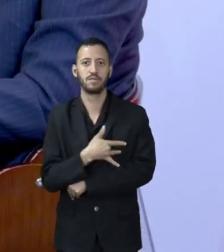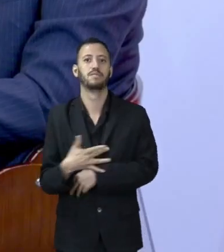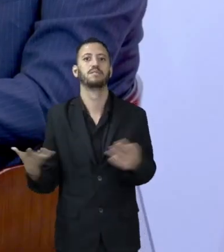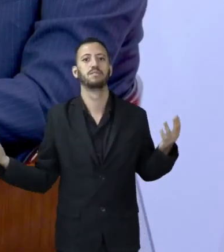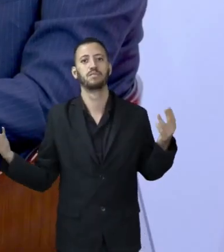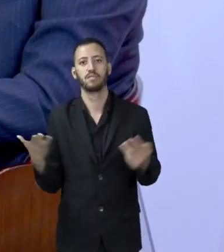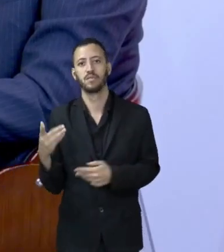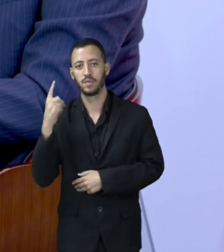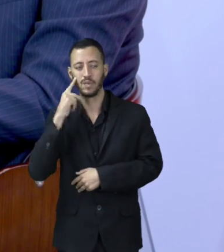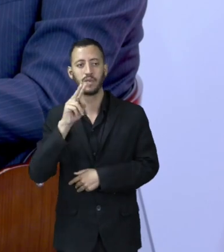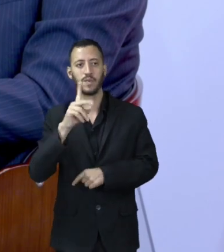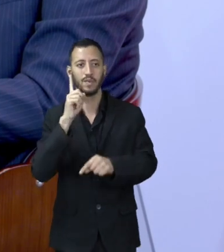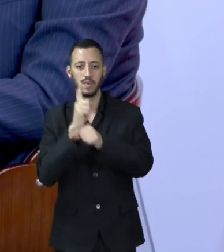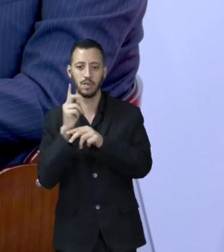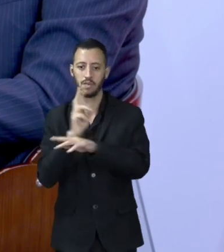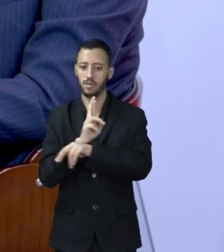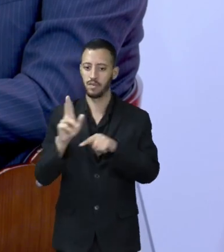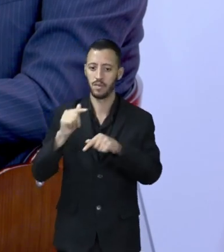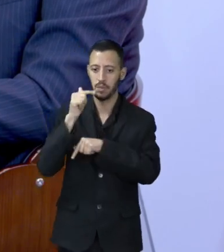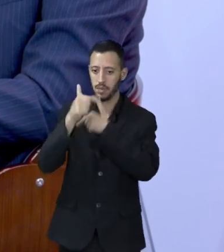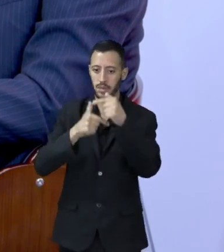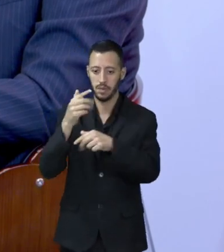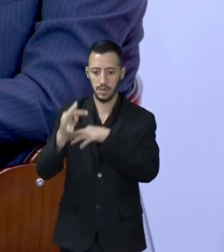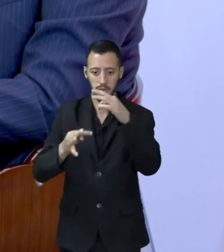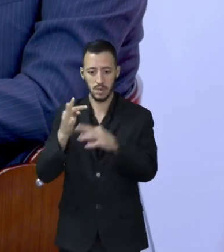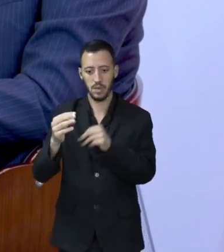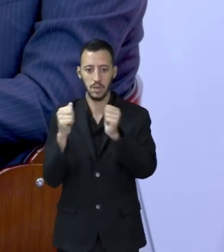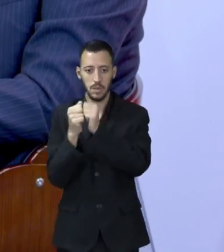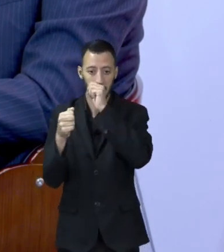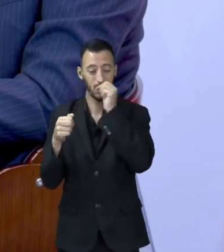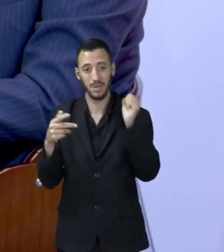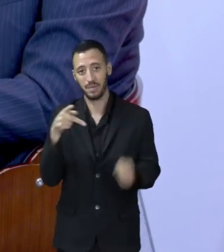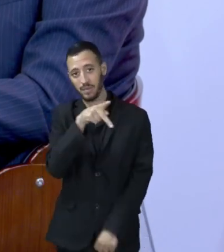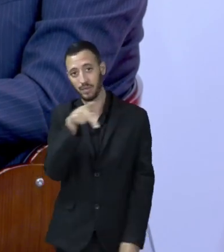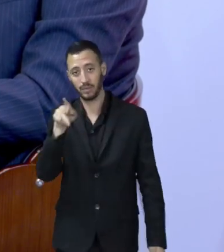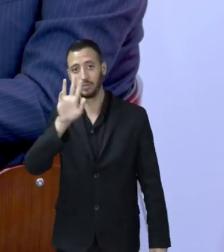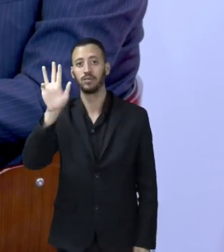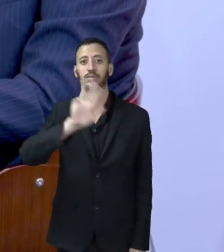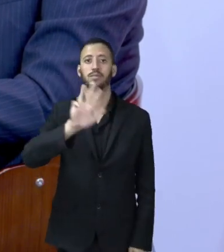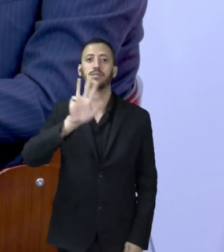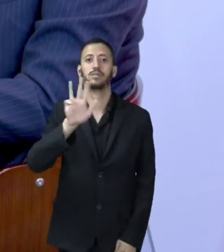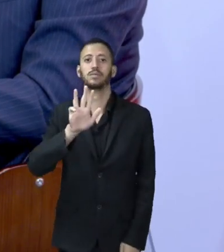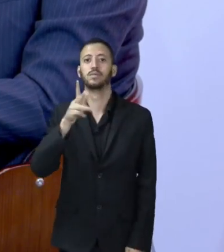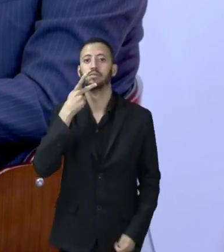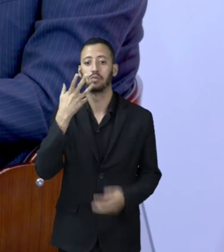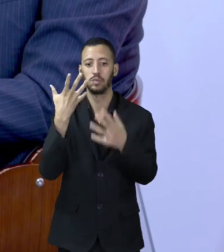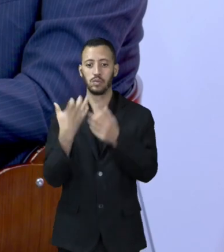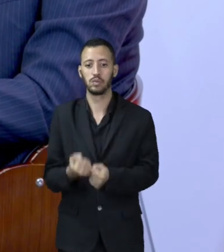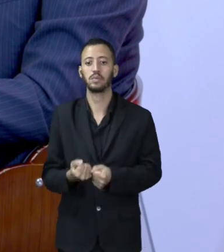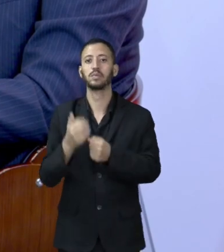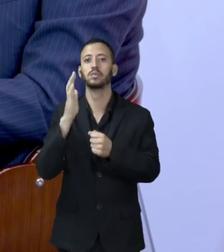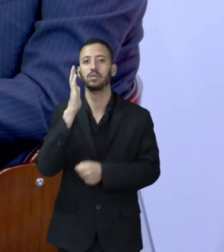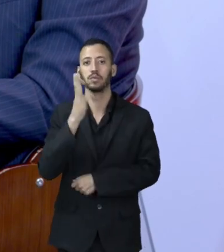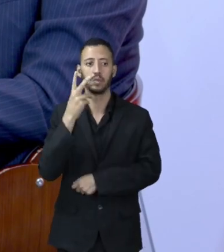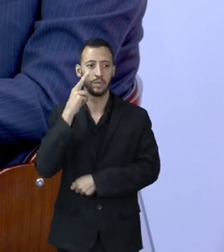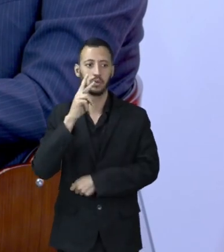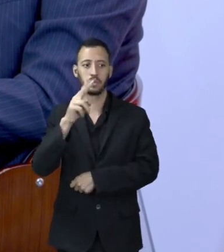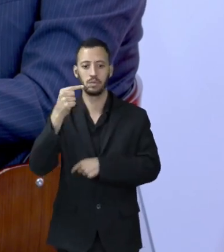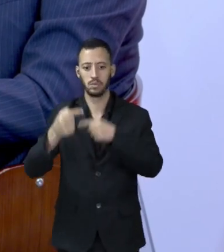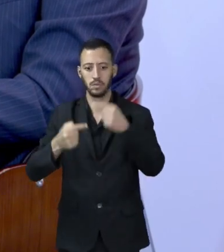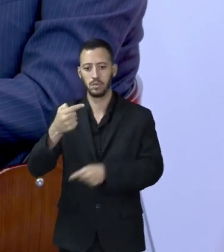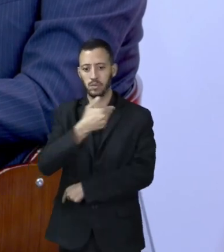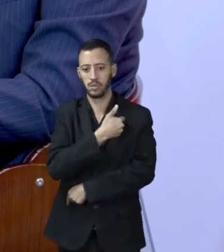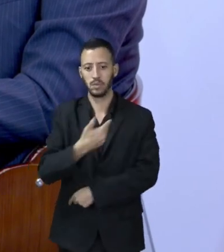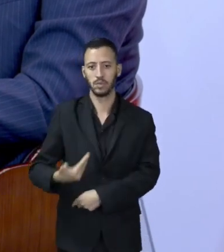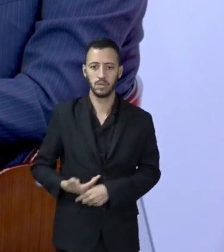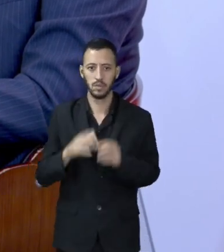evidente quando a gente vê a diferença de tratamento, né, desde que o presidente Lula assumiu, e a gente vê que políticas